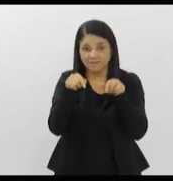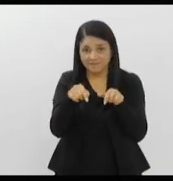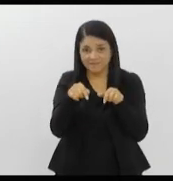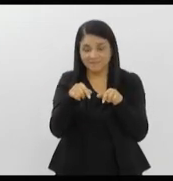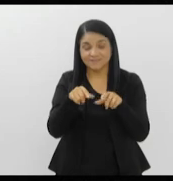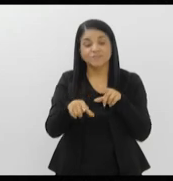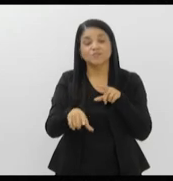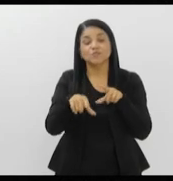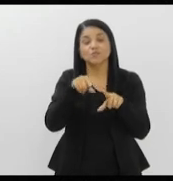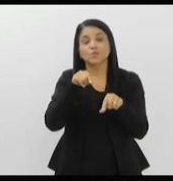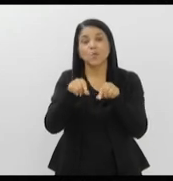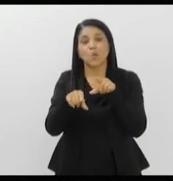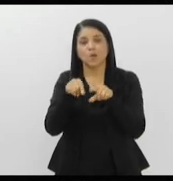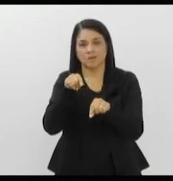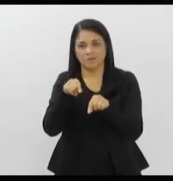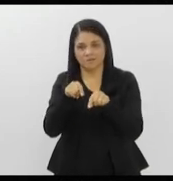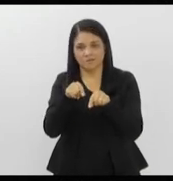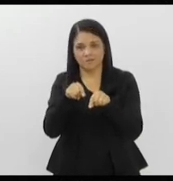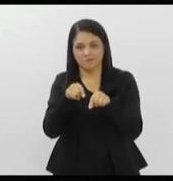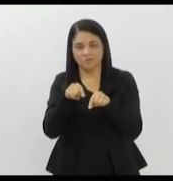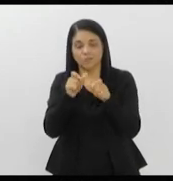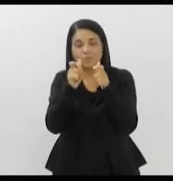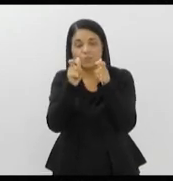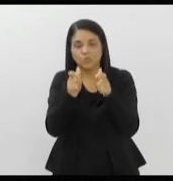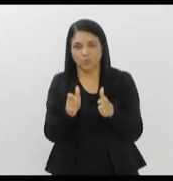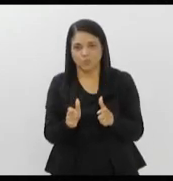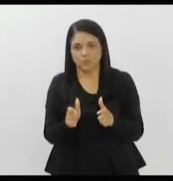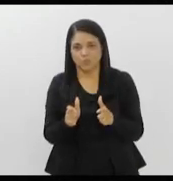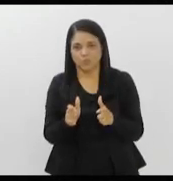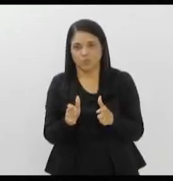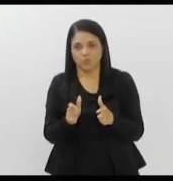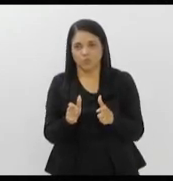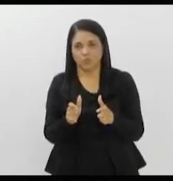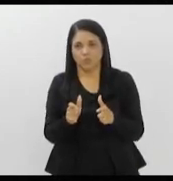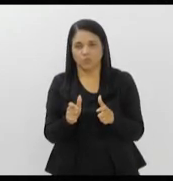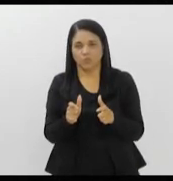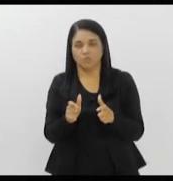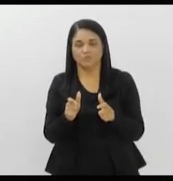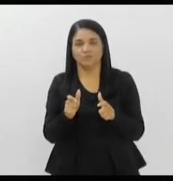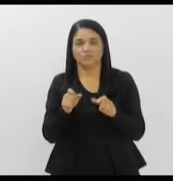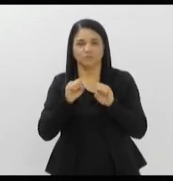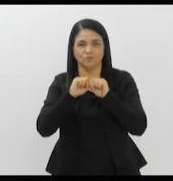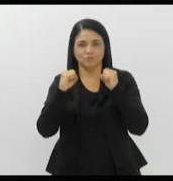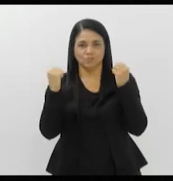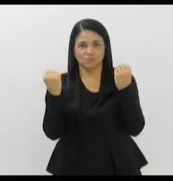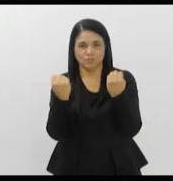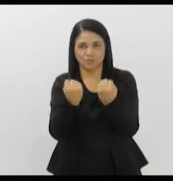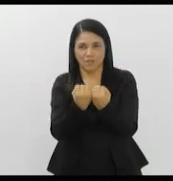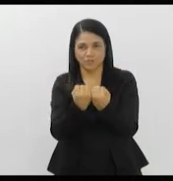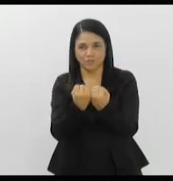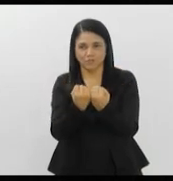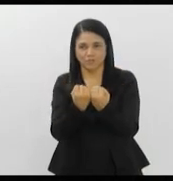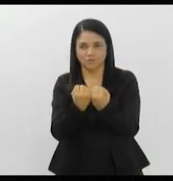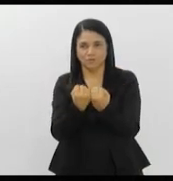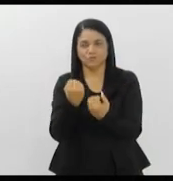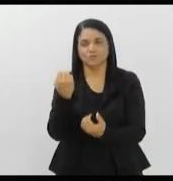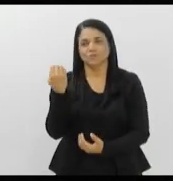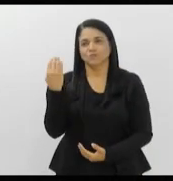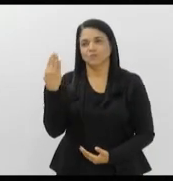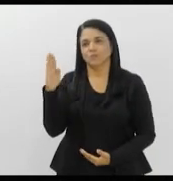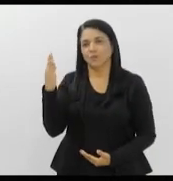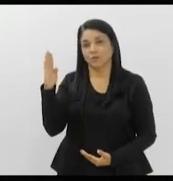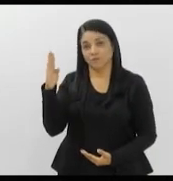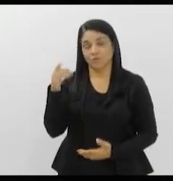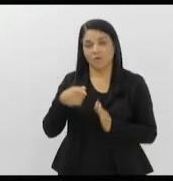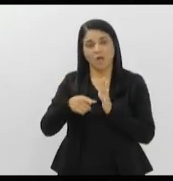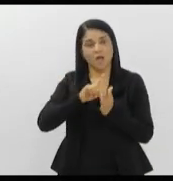escolha do local do estádio, que não se chamava Nilton